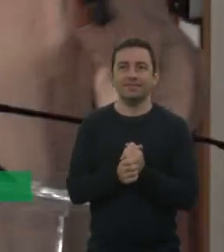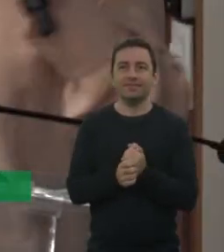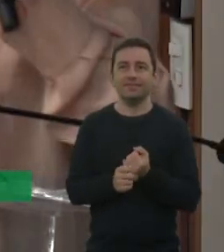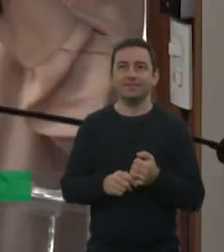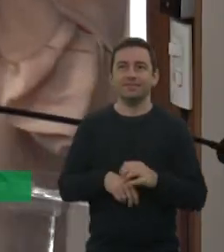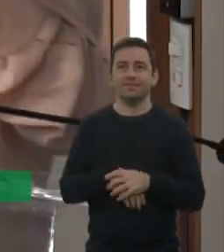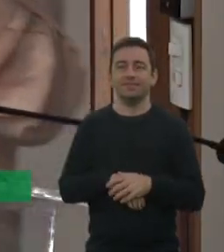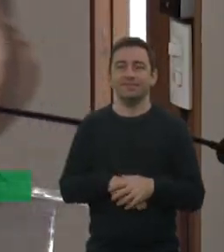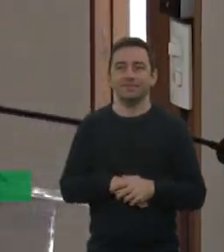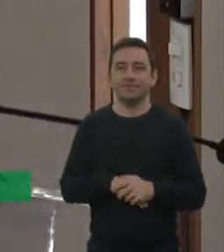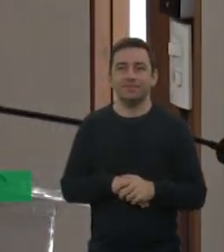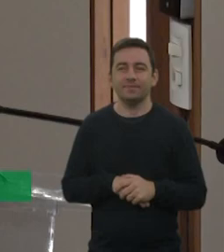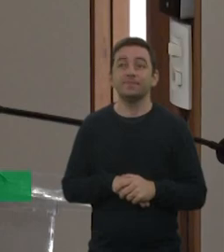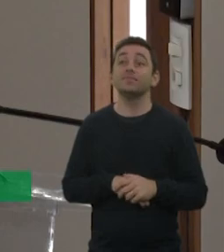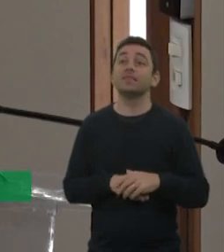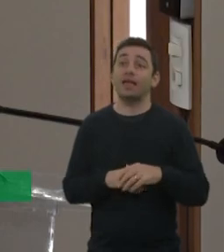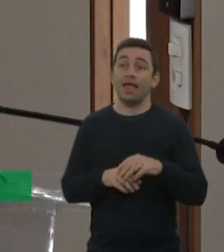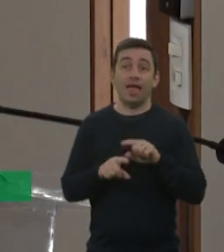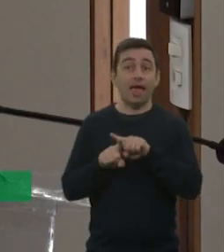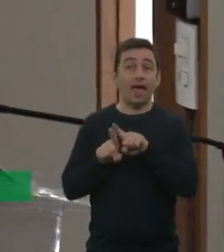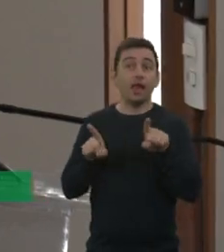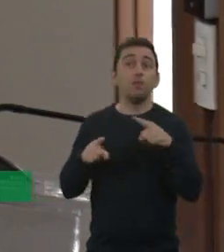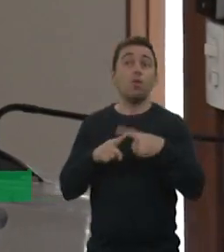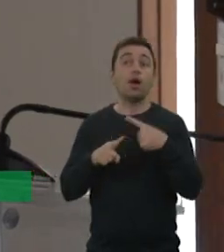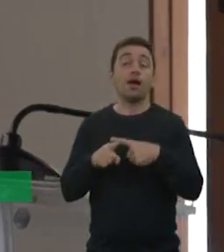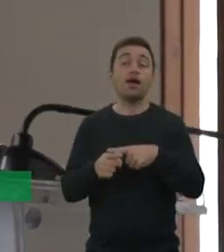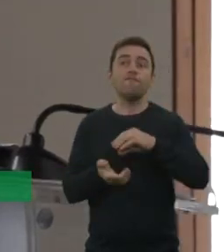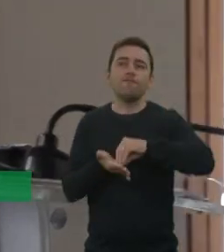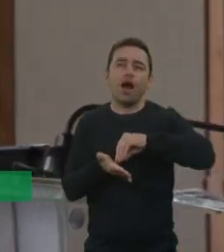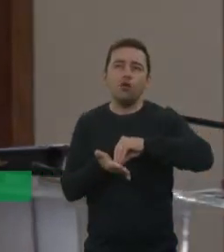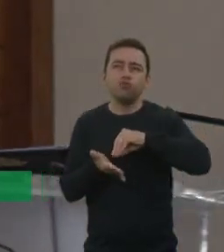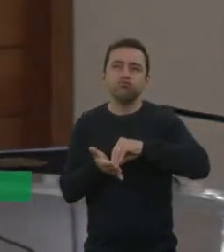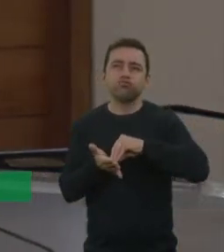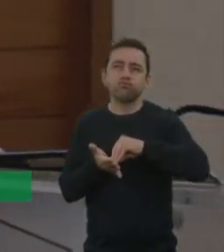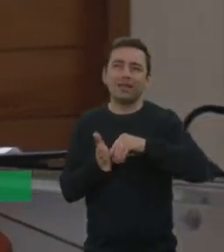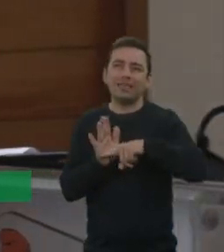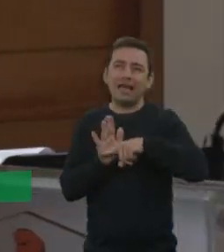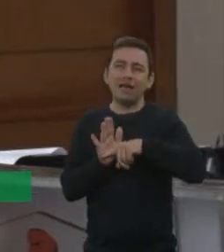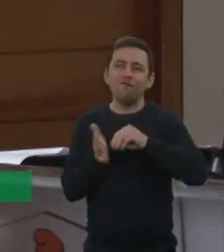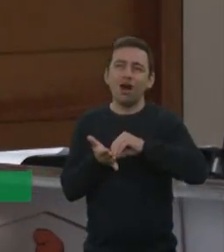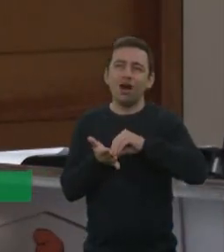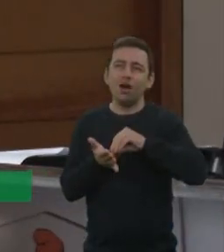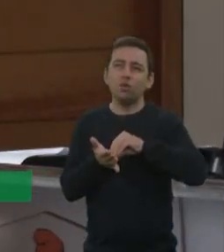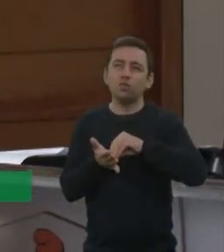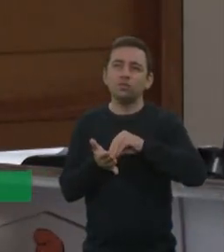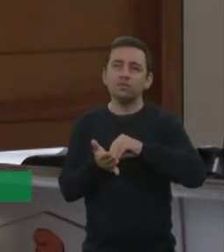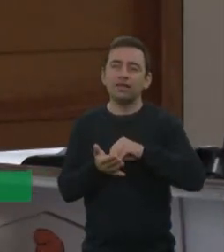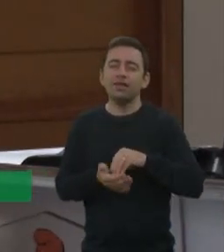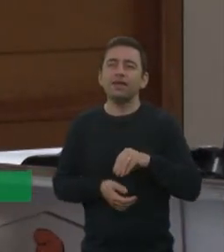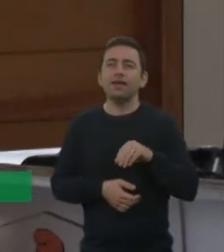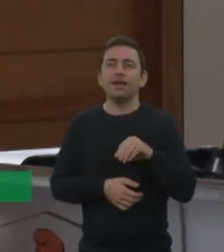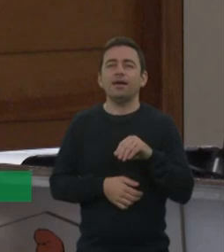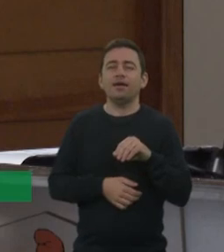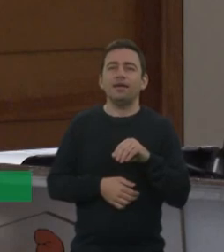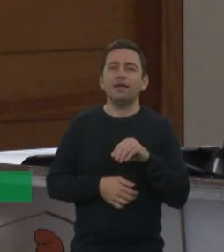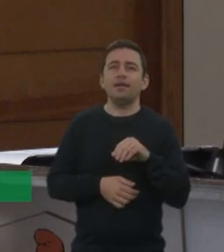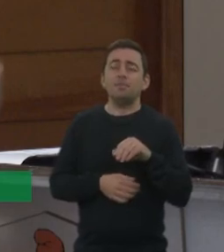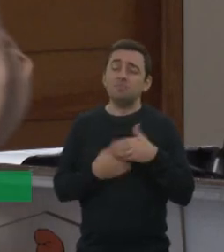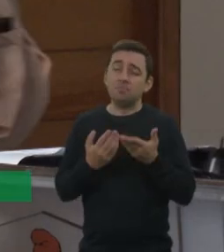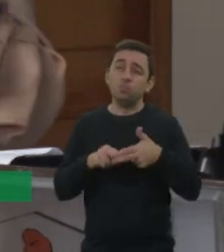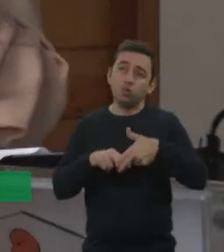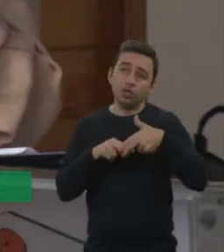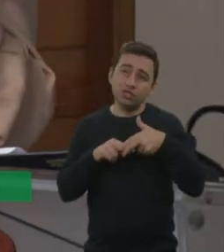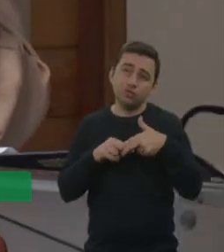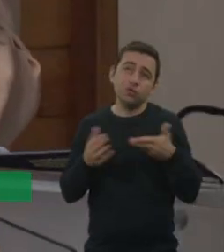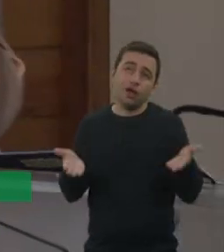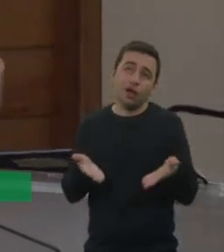Obrigada. Elas decorrem da deficiência exatamente dessa enzima aqui, esfingomielinase ácida. Então, por isso,